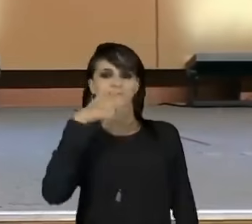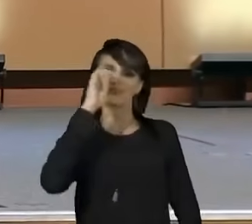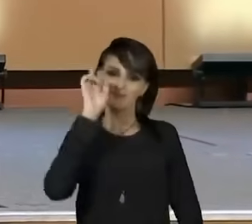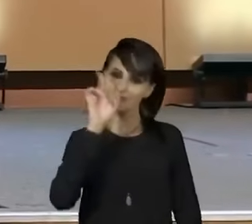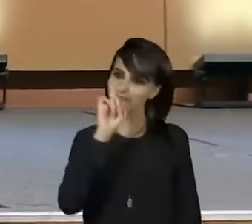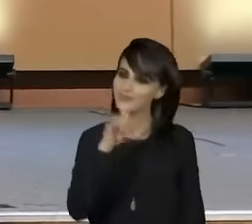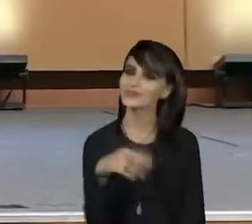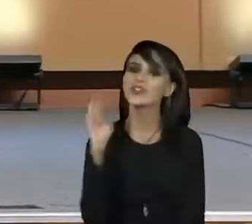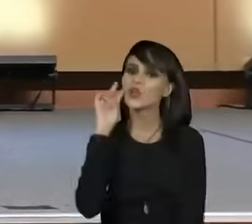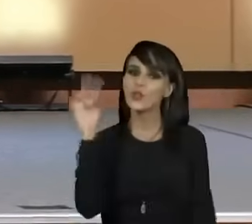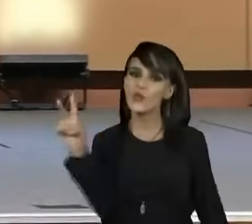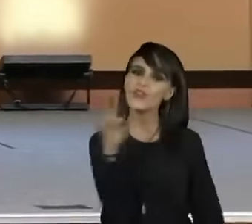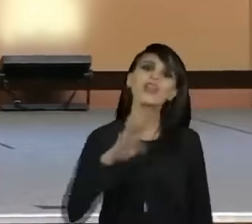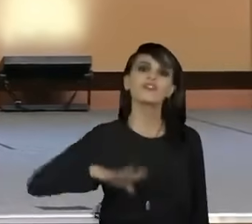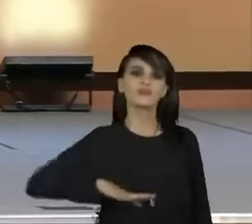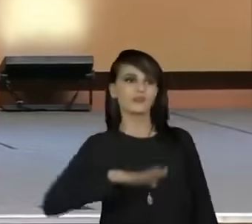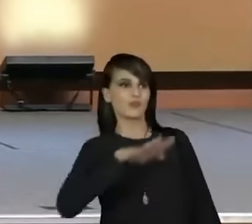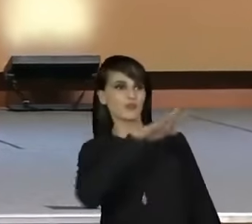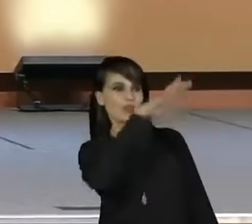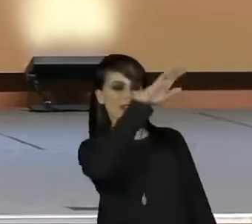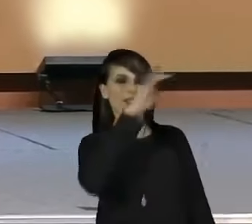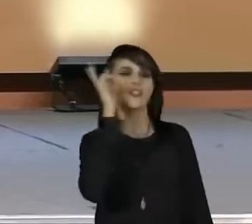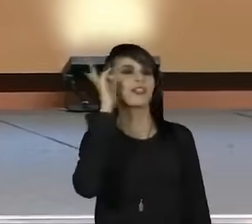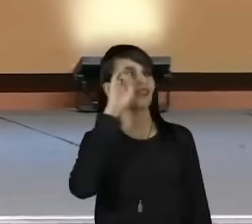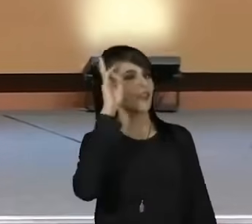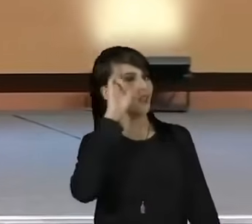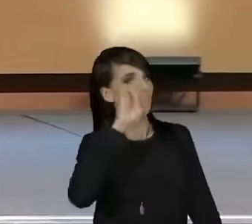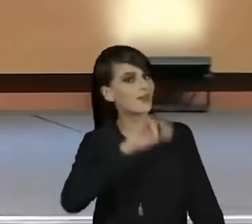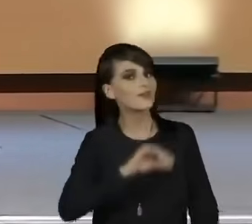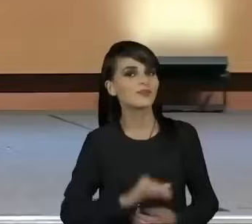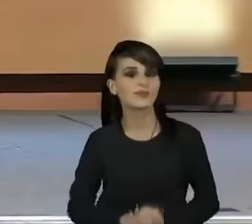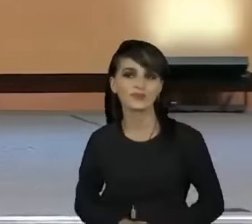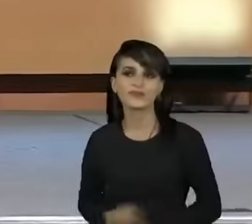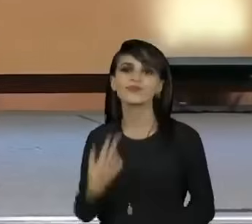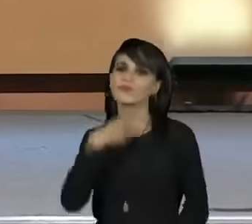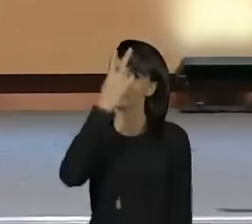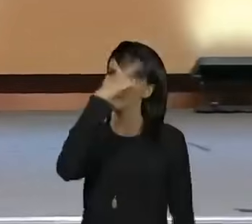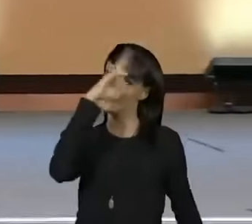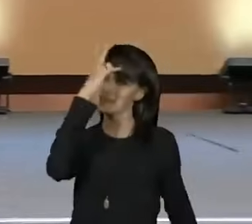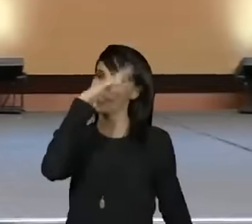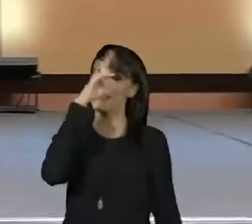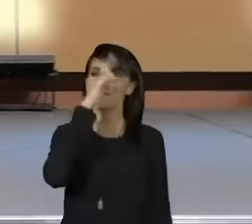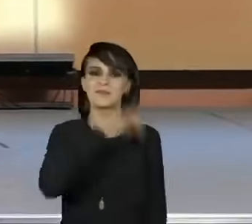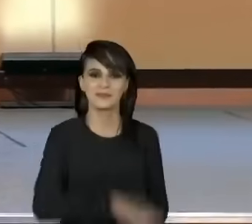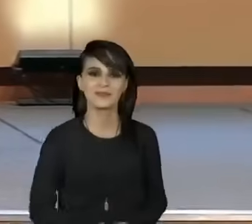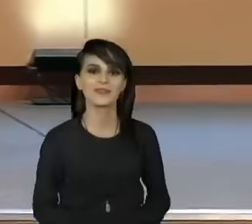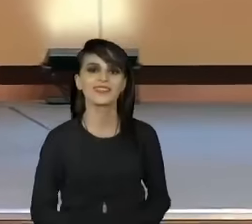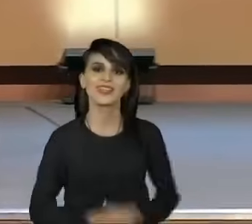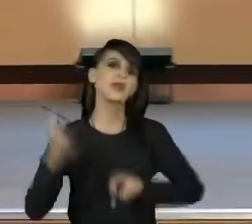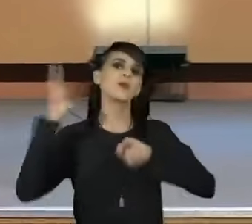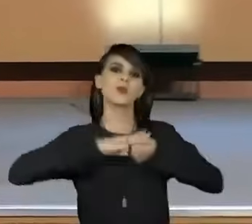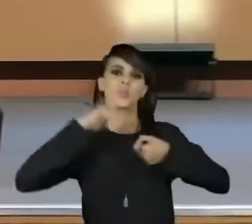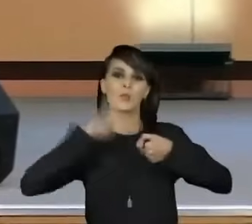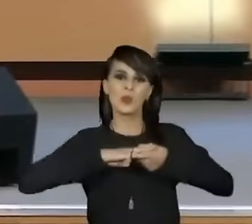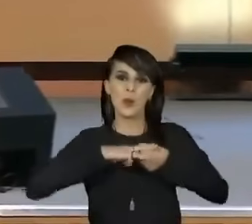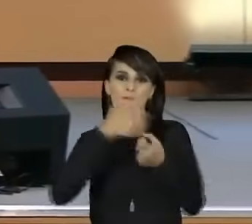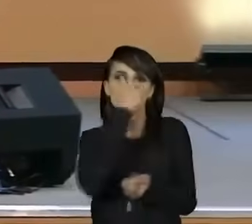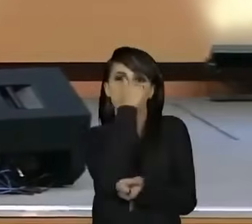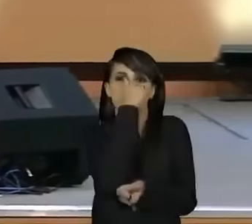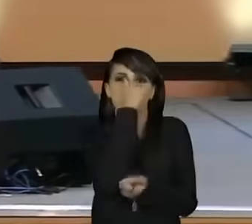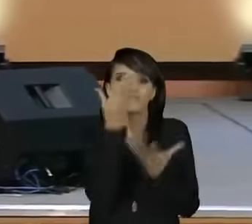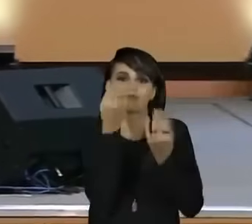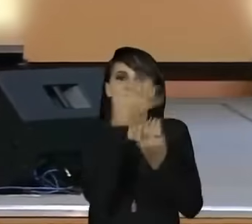rapaz eu quando vejo aquela subida de Grumari eu me lembro eu me lembro comebe amassada de